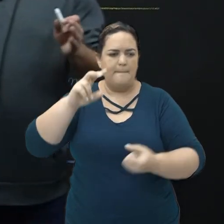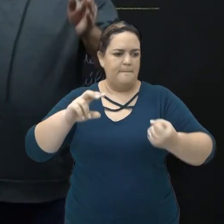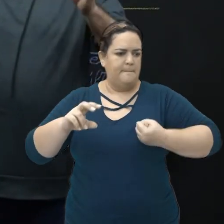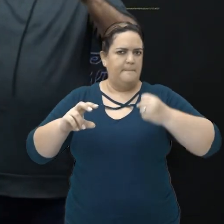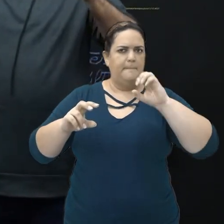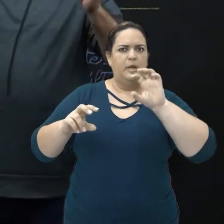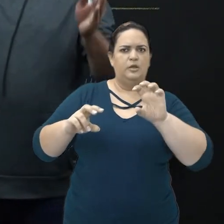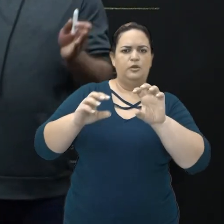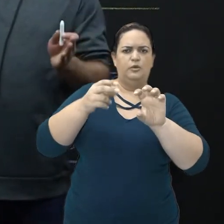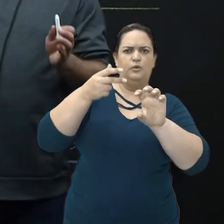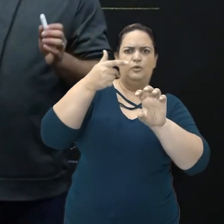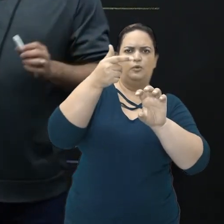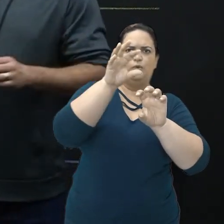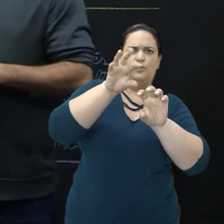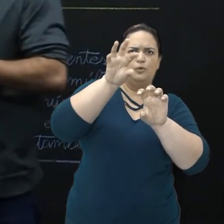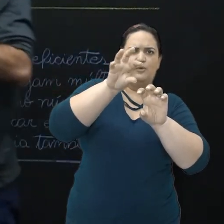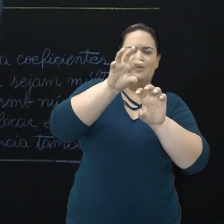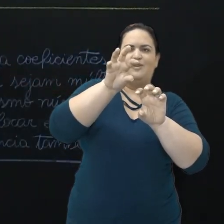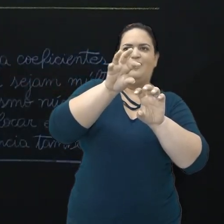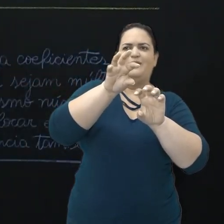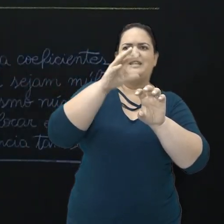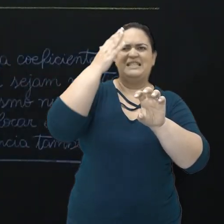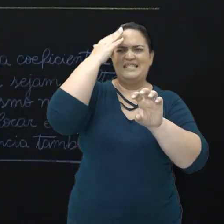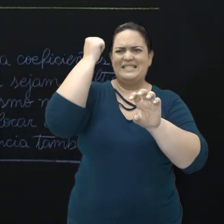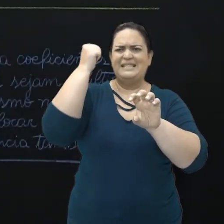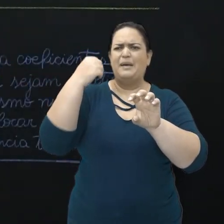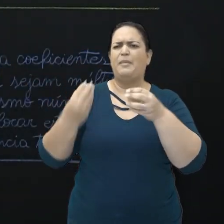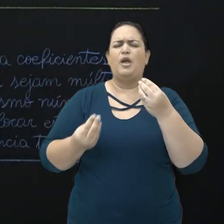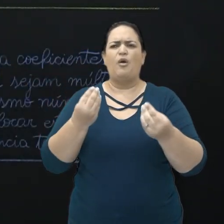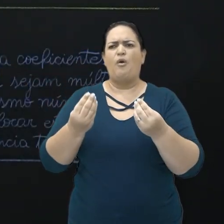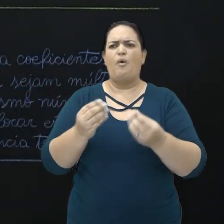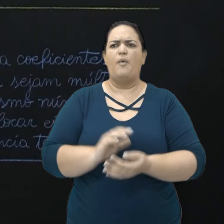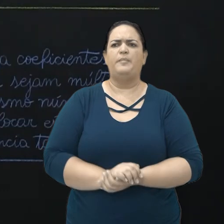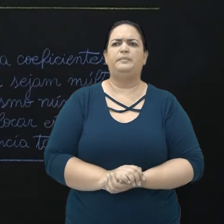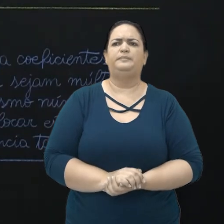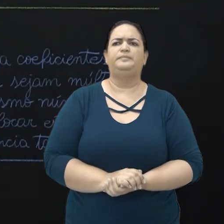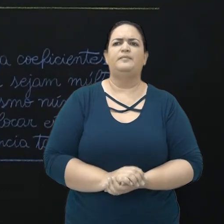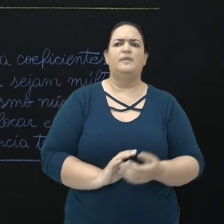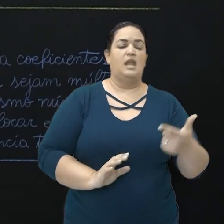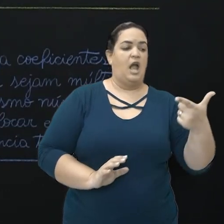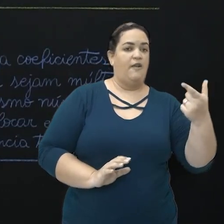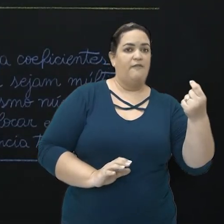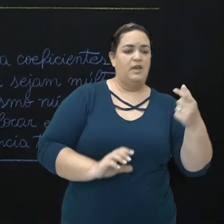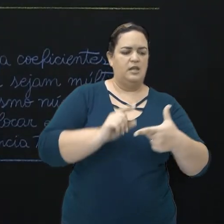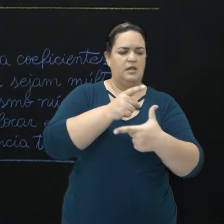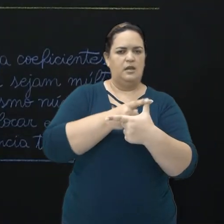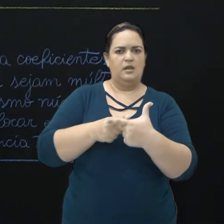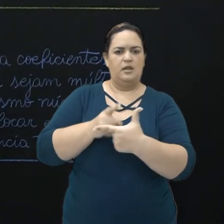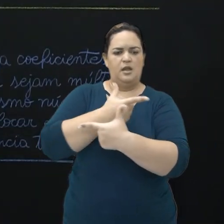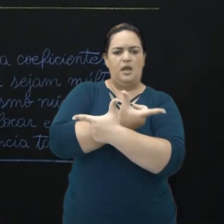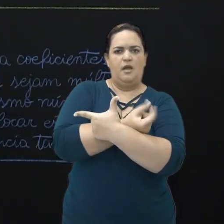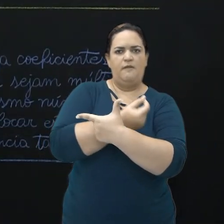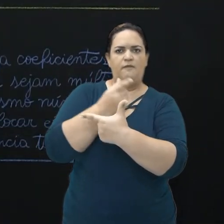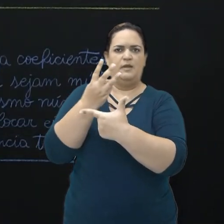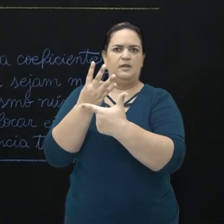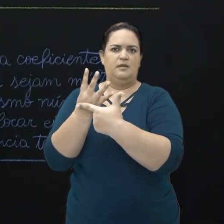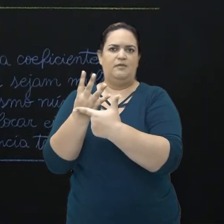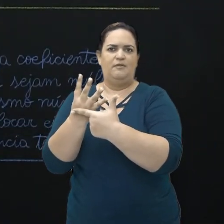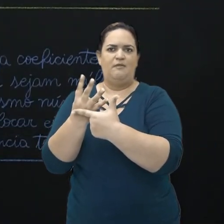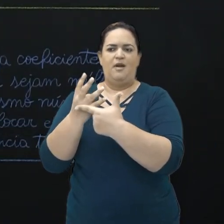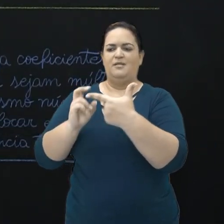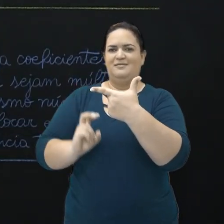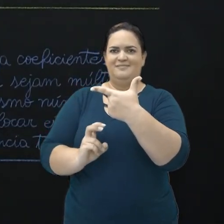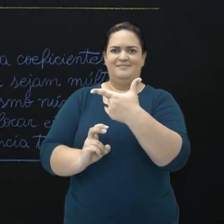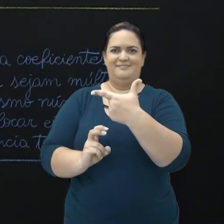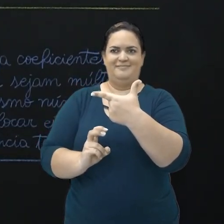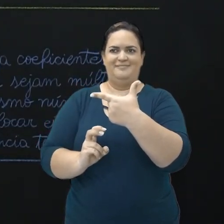os valores que virão entre os parênteses, vamos dividir. Então, 20 dividido por 4 é 5.